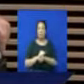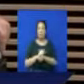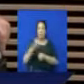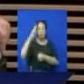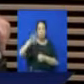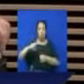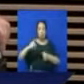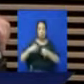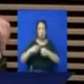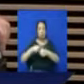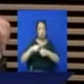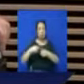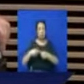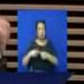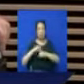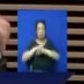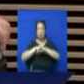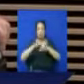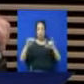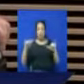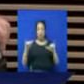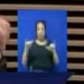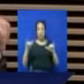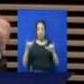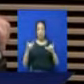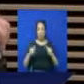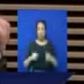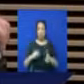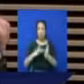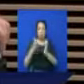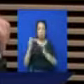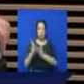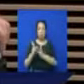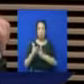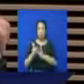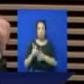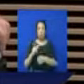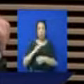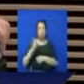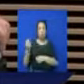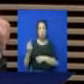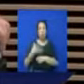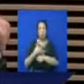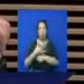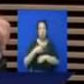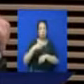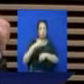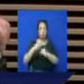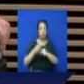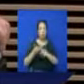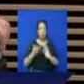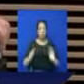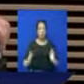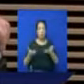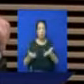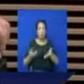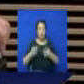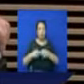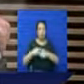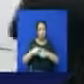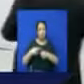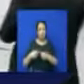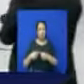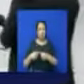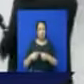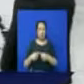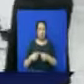cidade. Declaramos que Ele tem um novo tempo para esta cidade. A